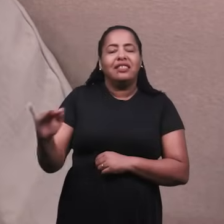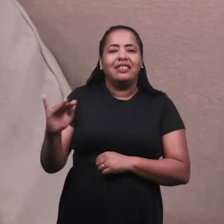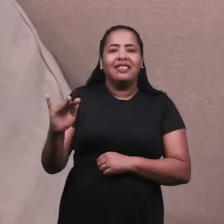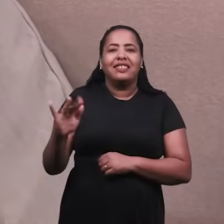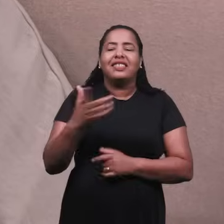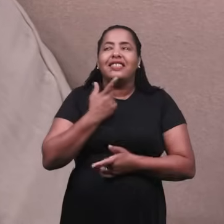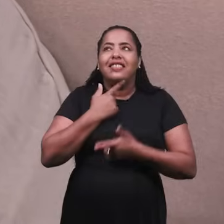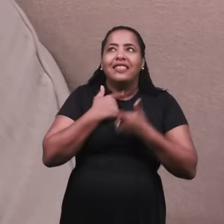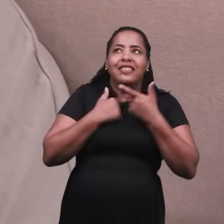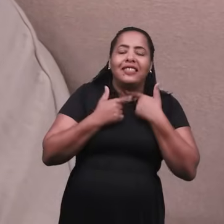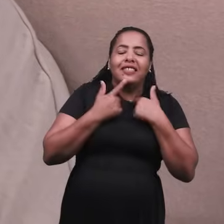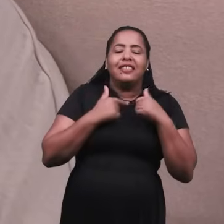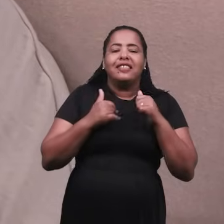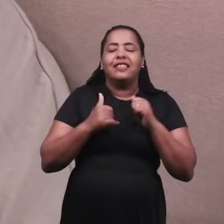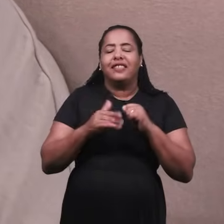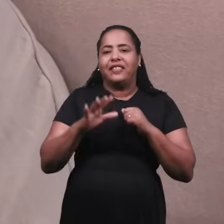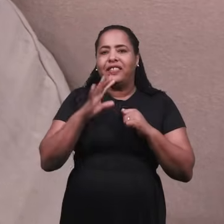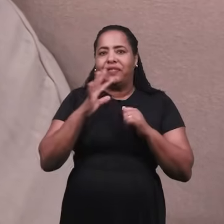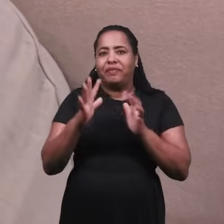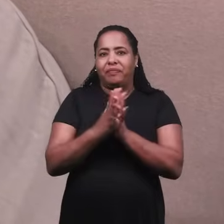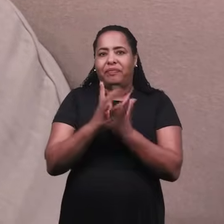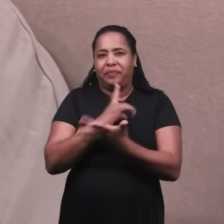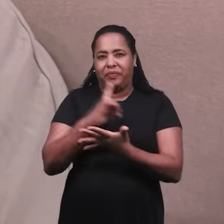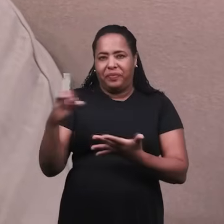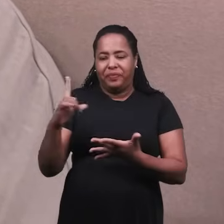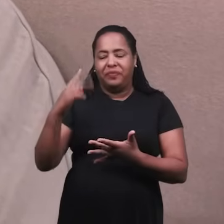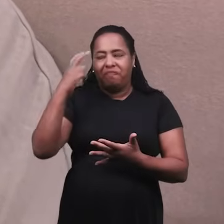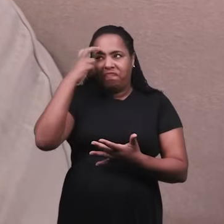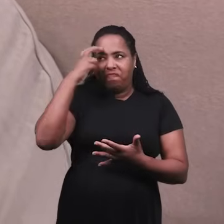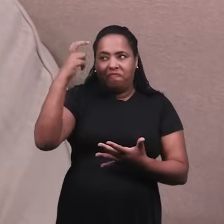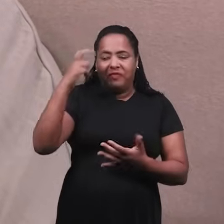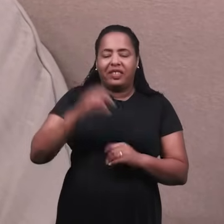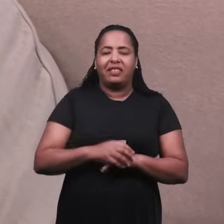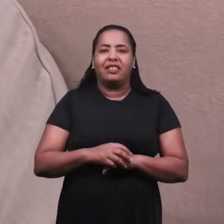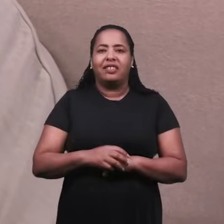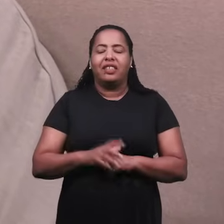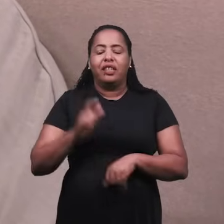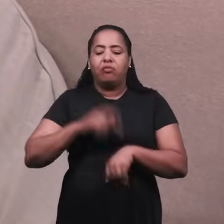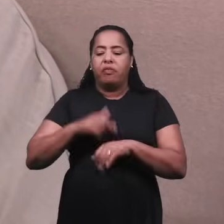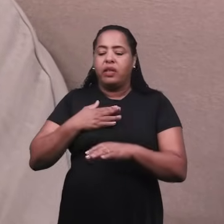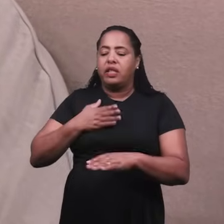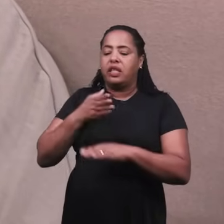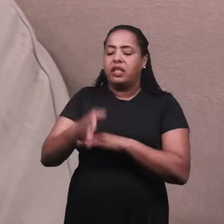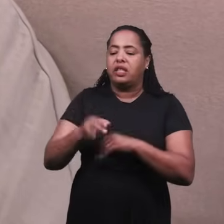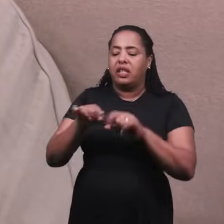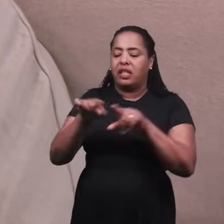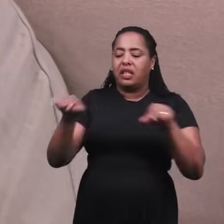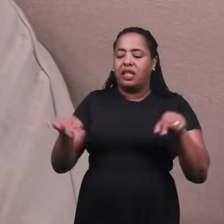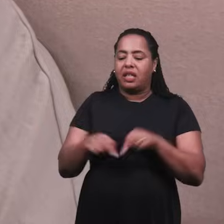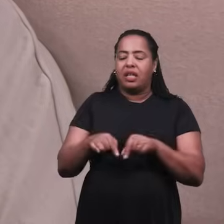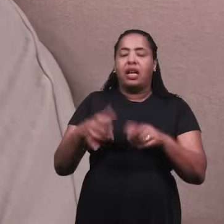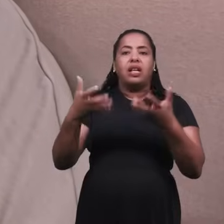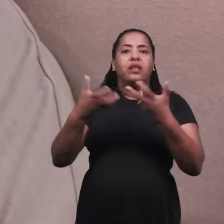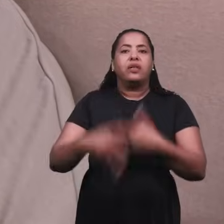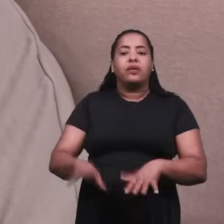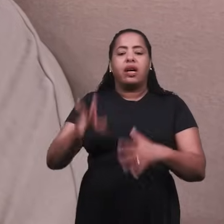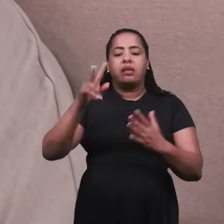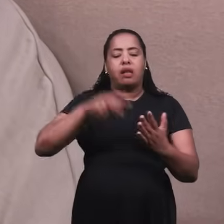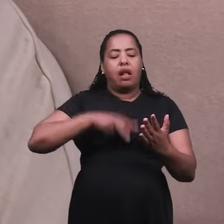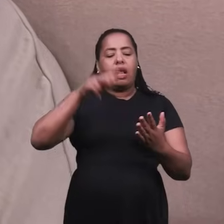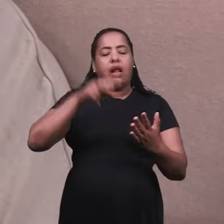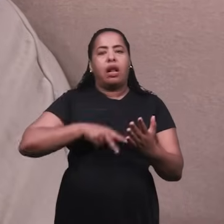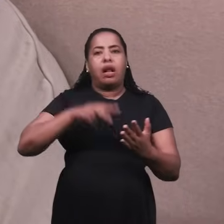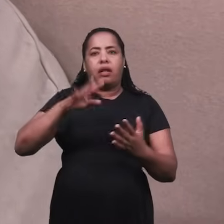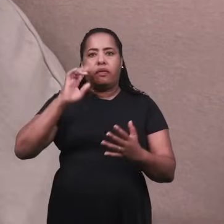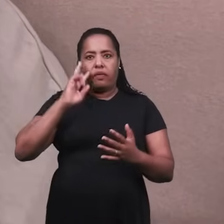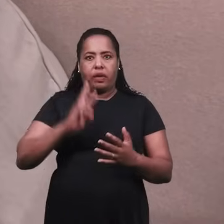as crianças, elas estão muito sedentas do conhecimento da palavra, elas são muito inteligentes. E quando você chega na sala de aula, ela não quer somente ouvir você